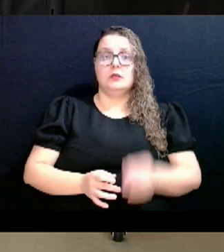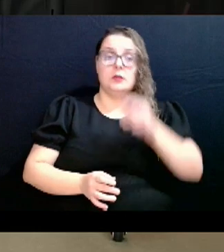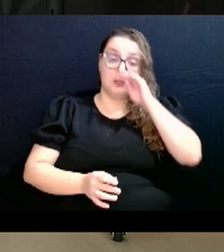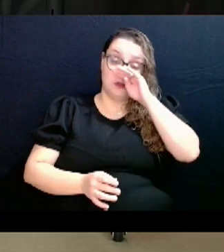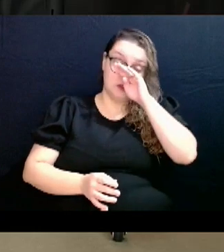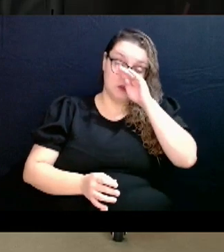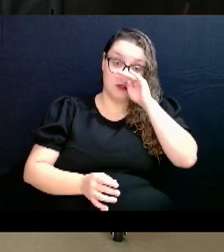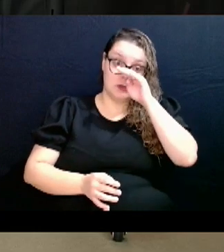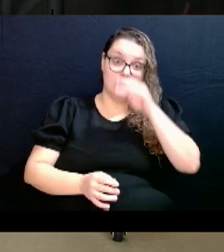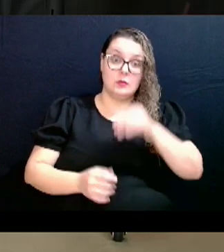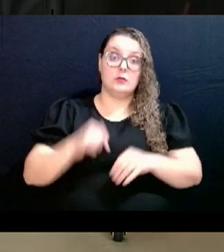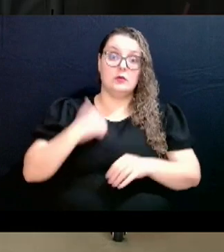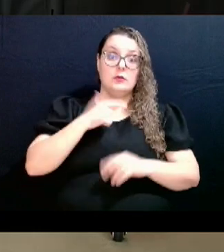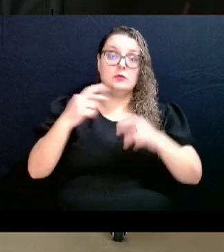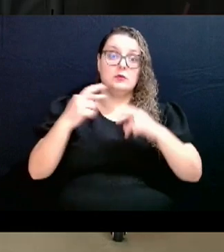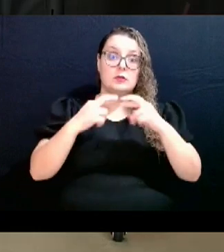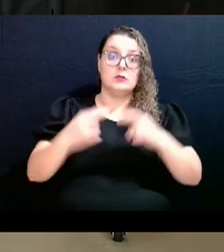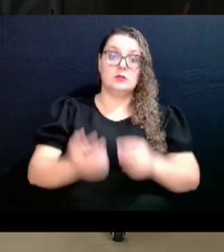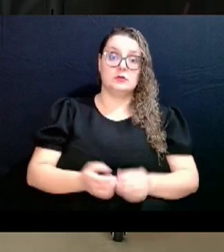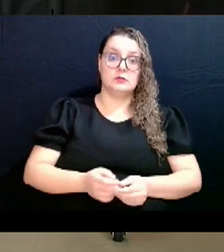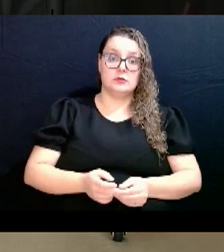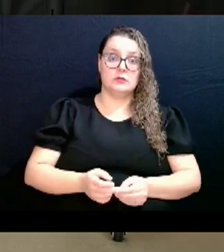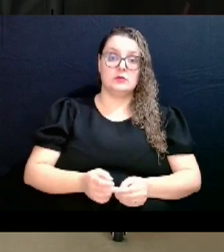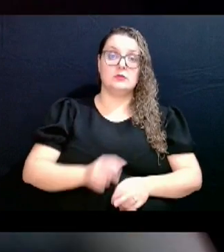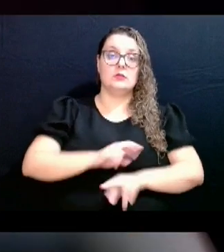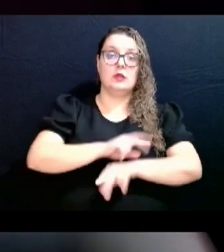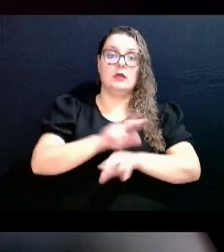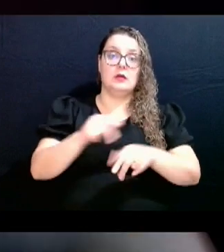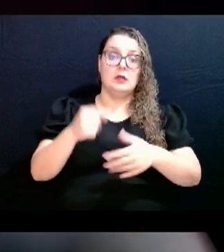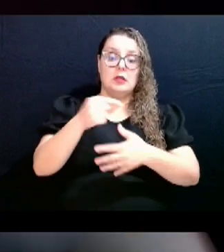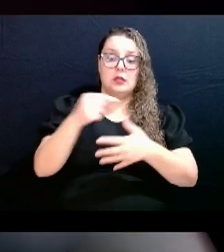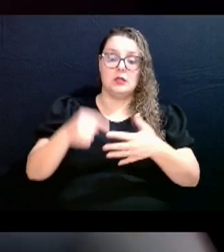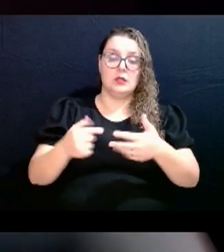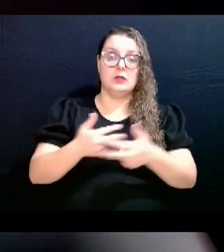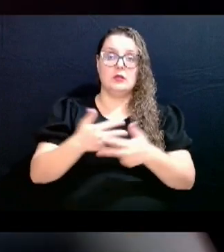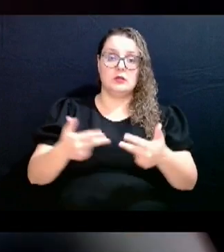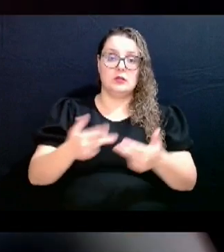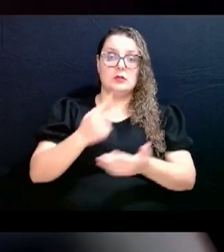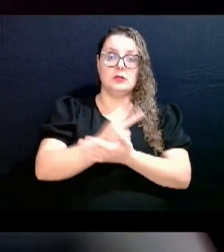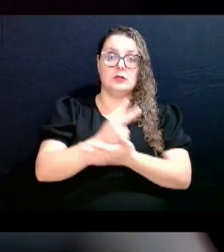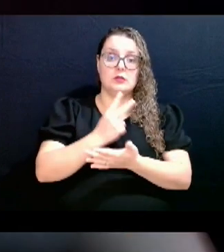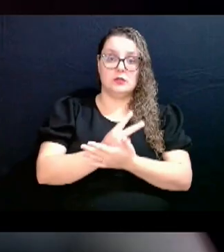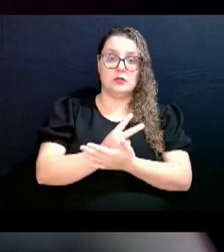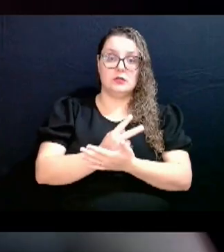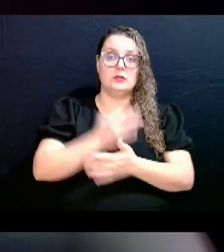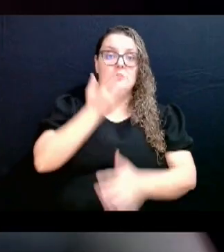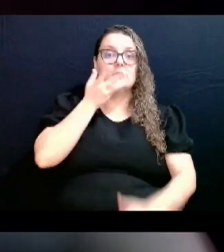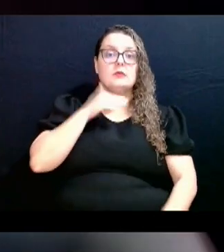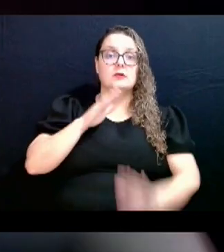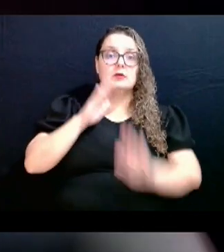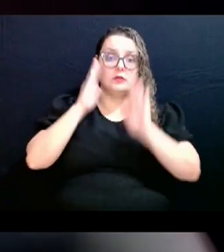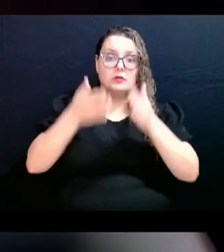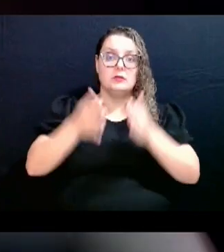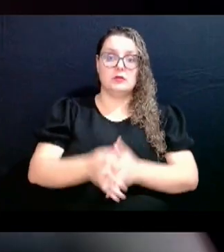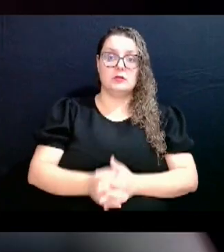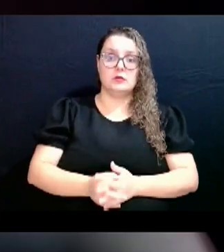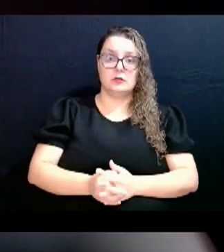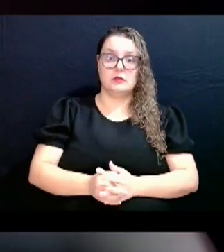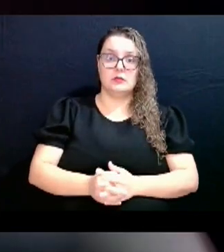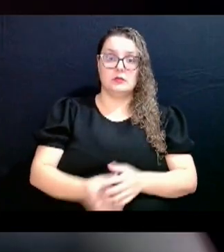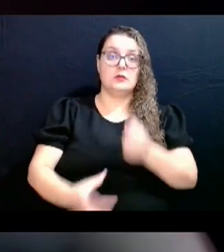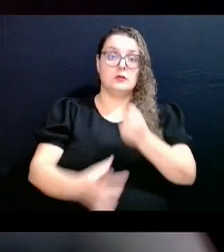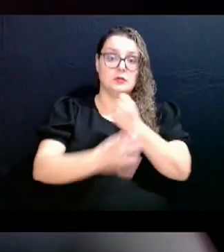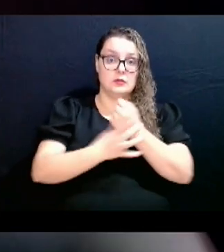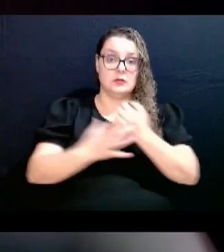analisar uma série de questões e sempre olhando a criança, tá? Então, a segurança física e